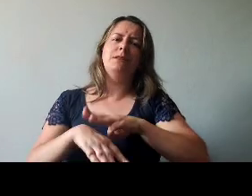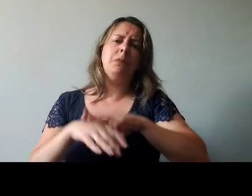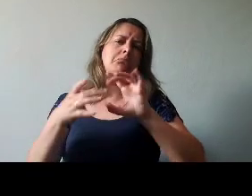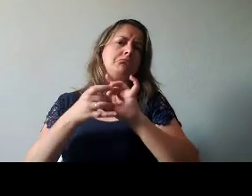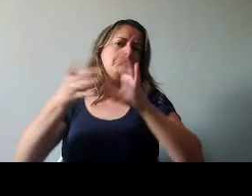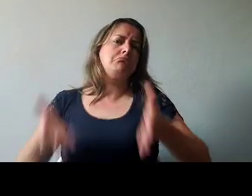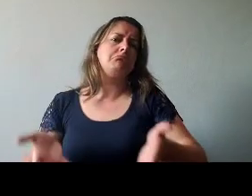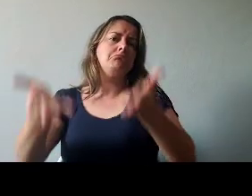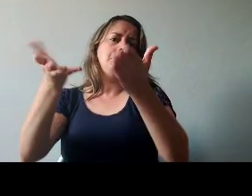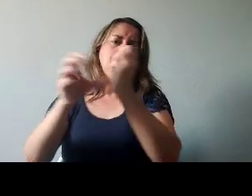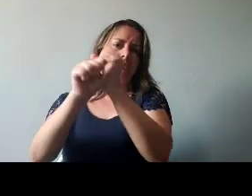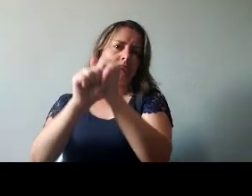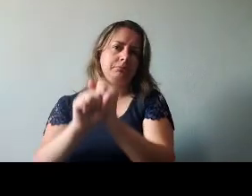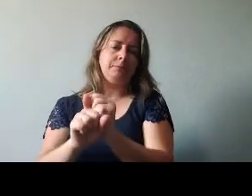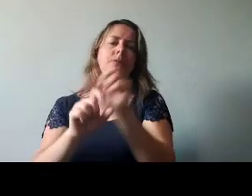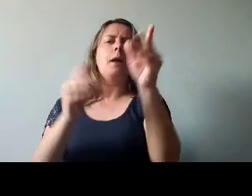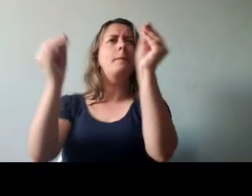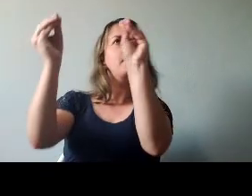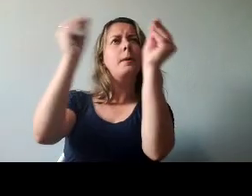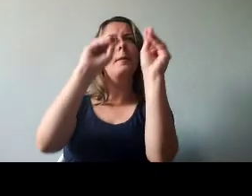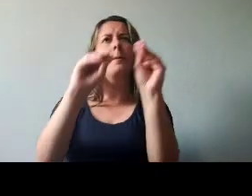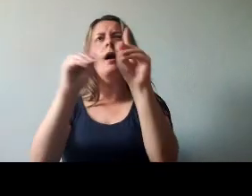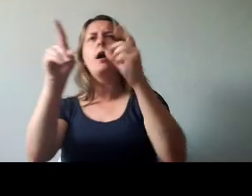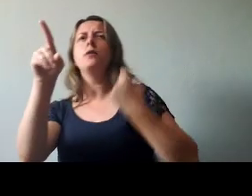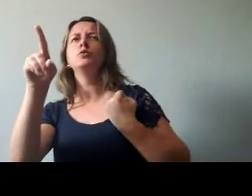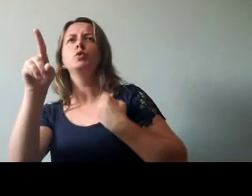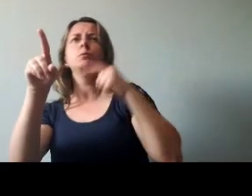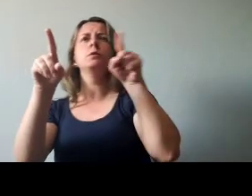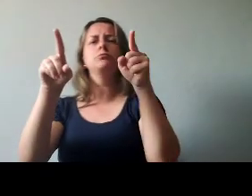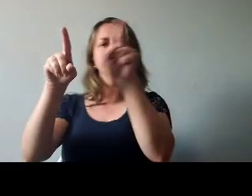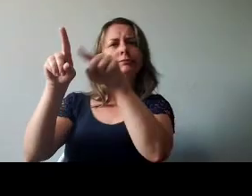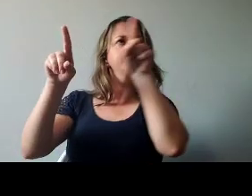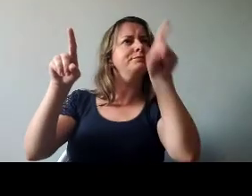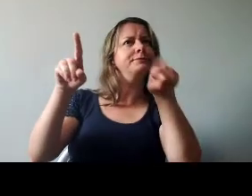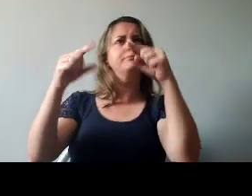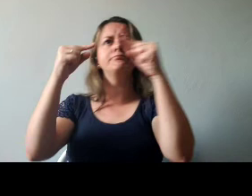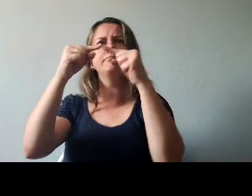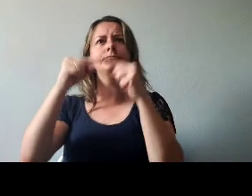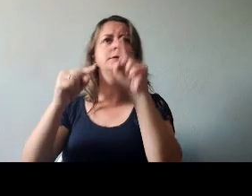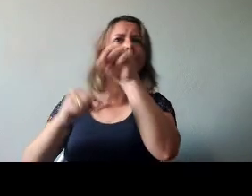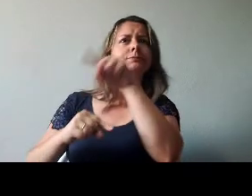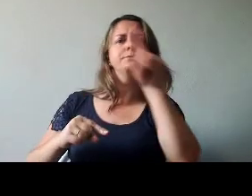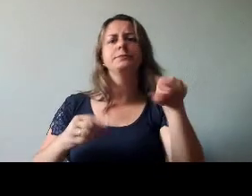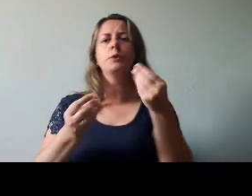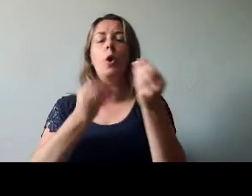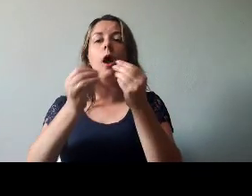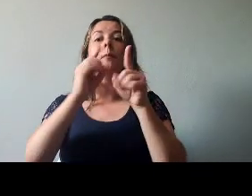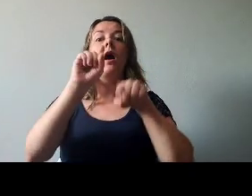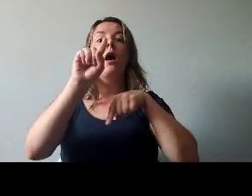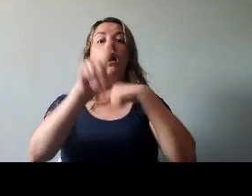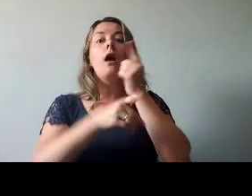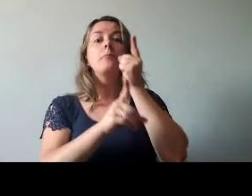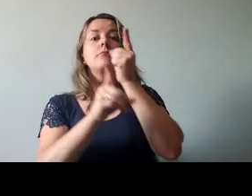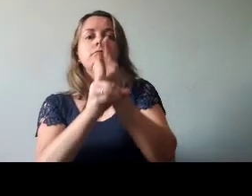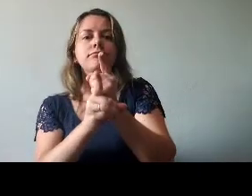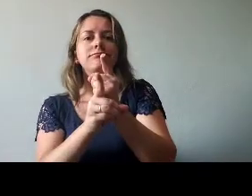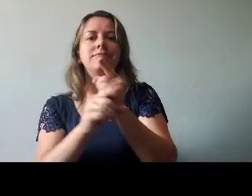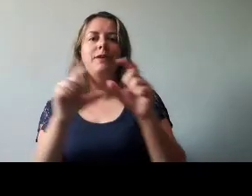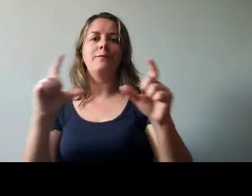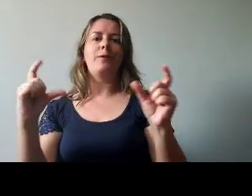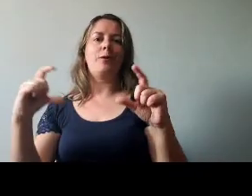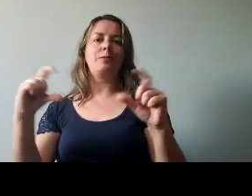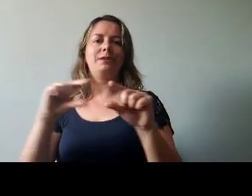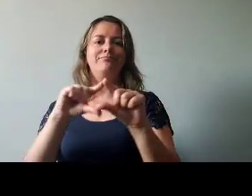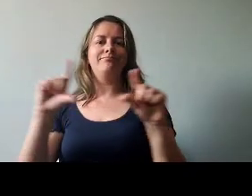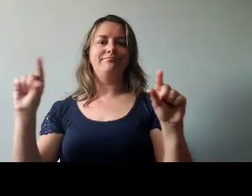tudo, eliminar os termos, vocês vão chegar nisso aqui, ó, que é a fórmula de Torricelli. Essa é a equação que